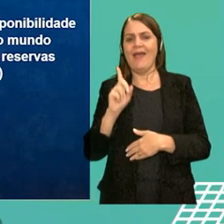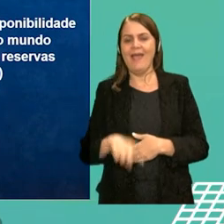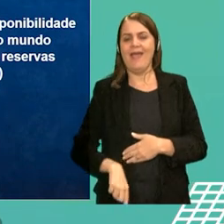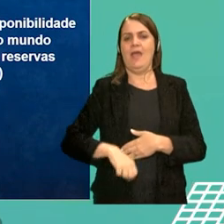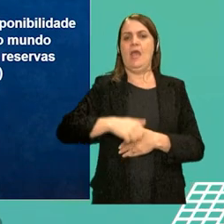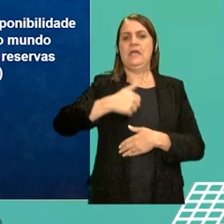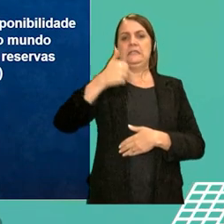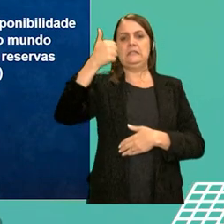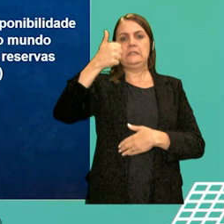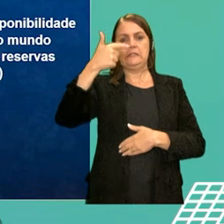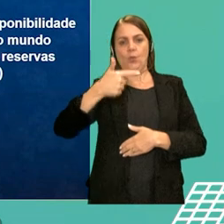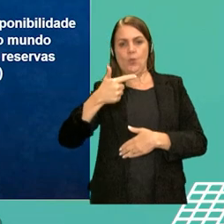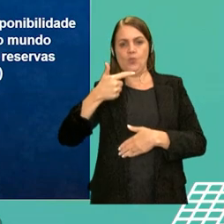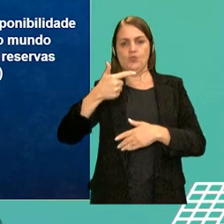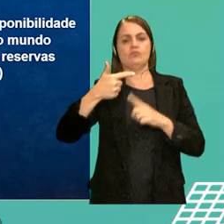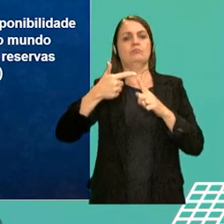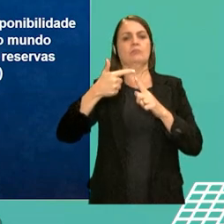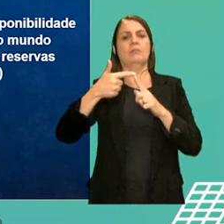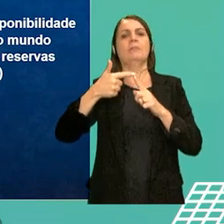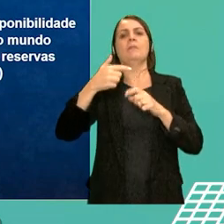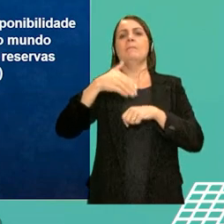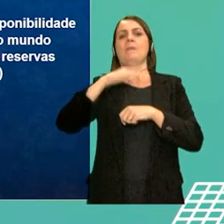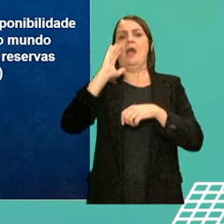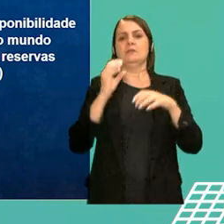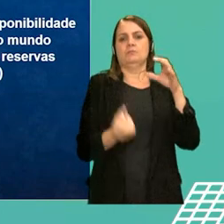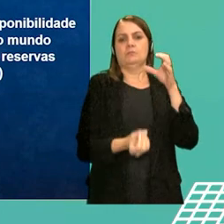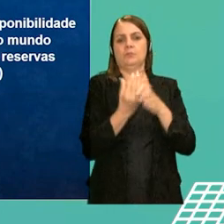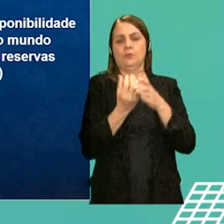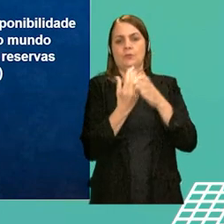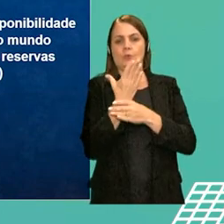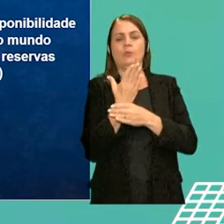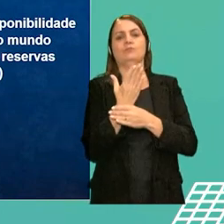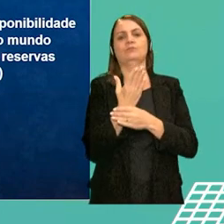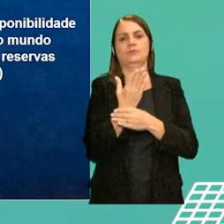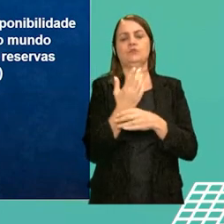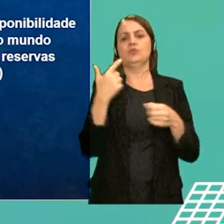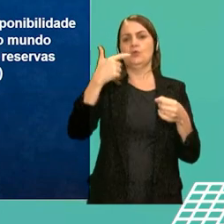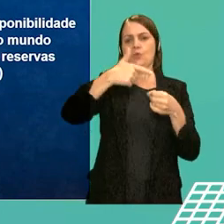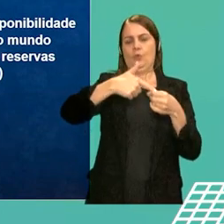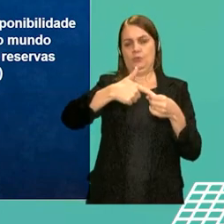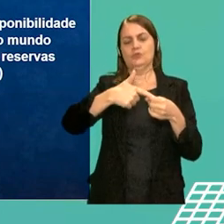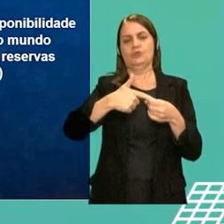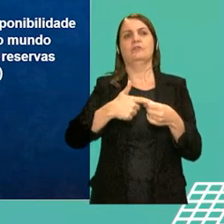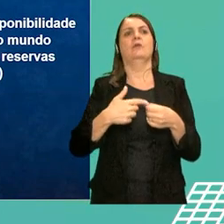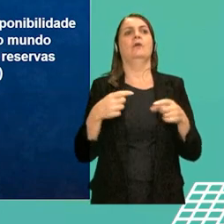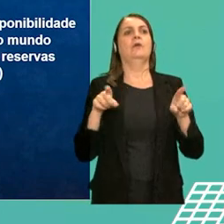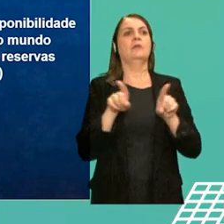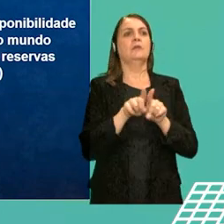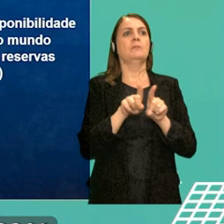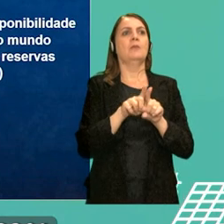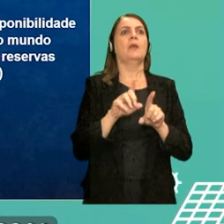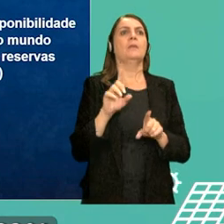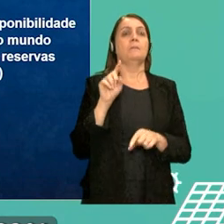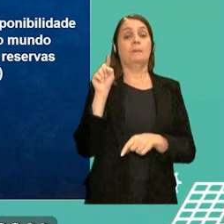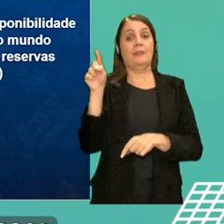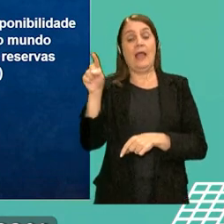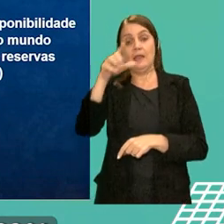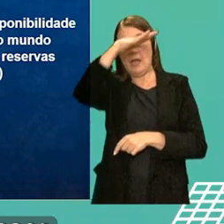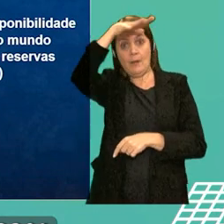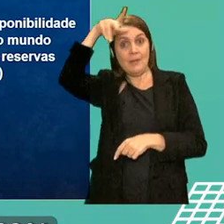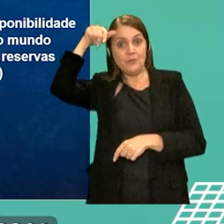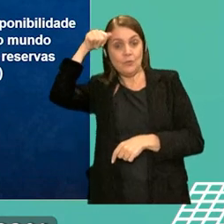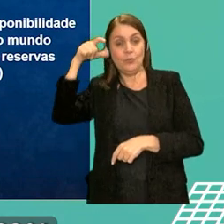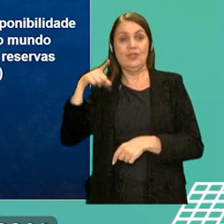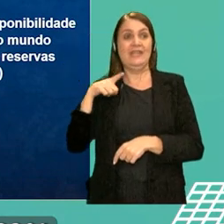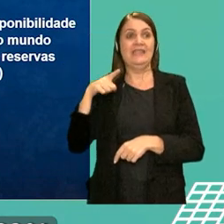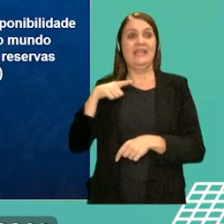né, temos a maior biodiversidade do planeta, cerca de 20%, né, 15% só na Amazônia, um país com uma